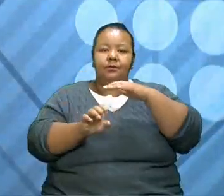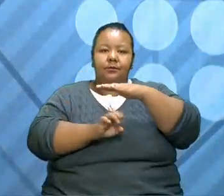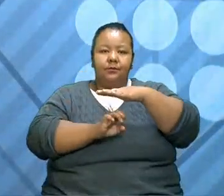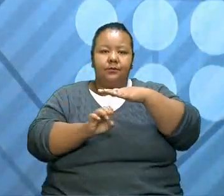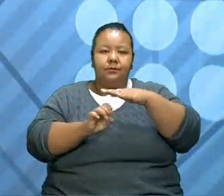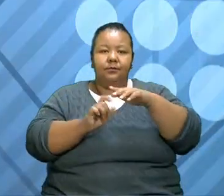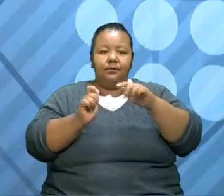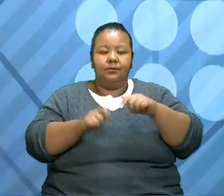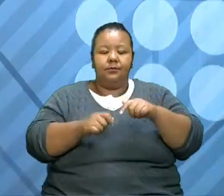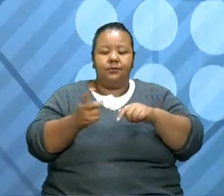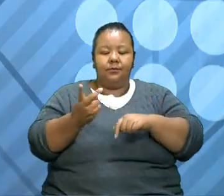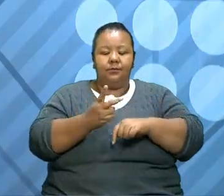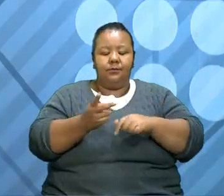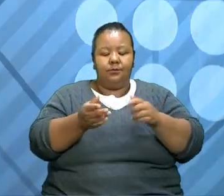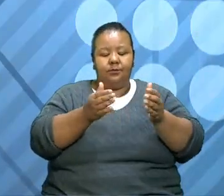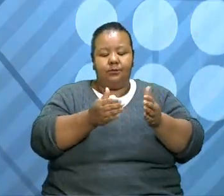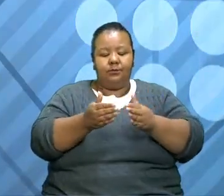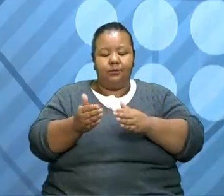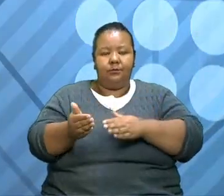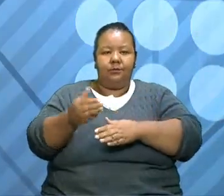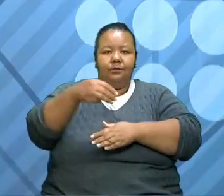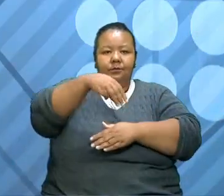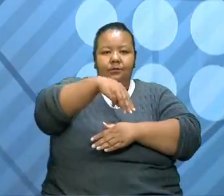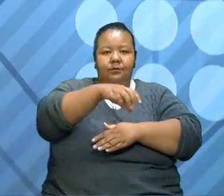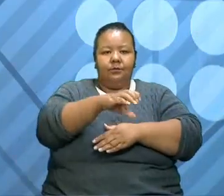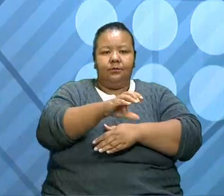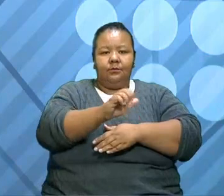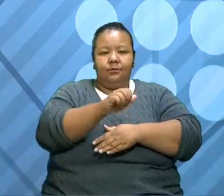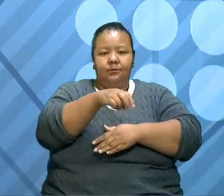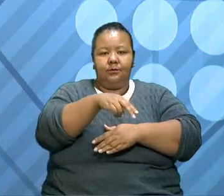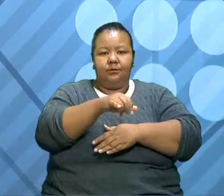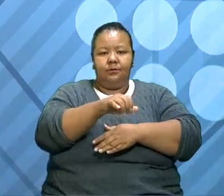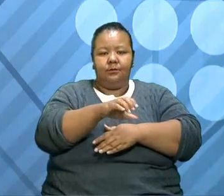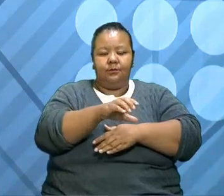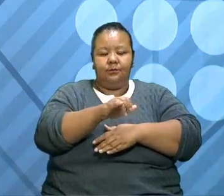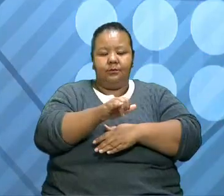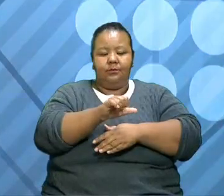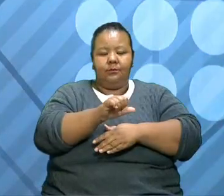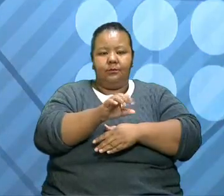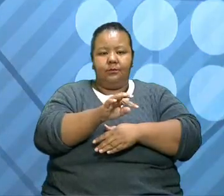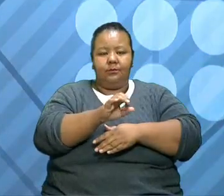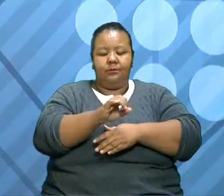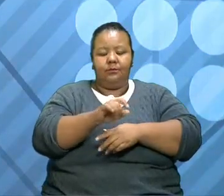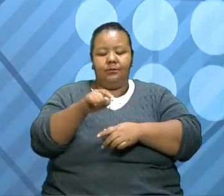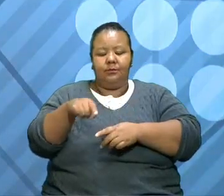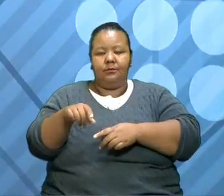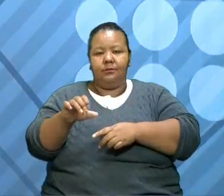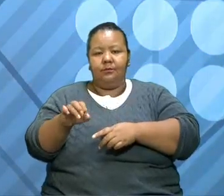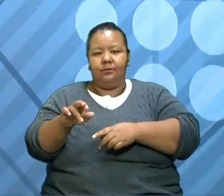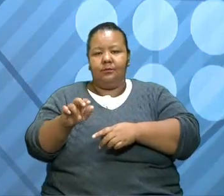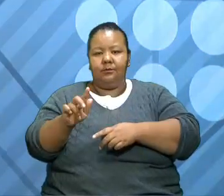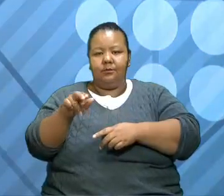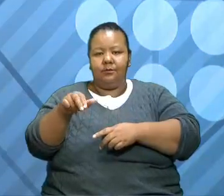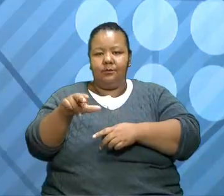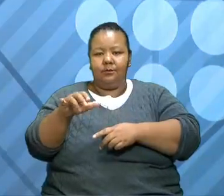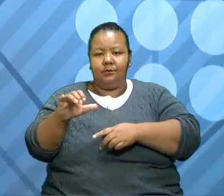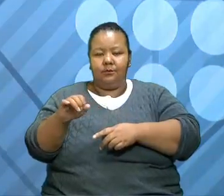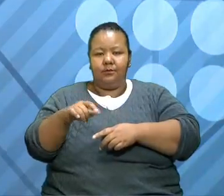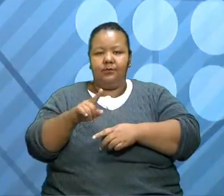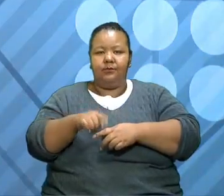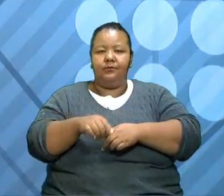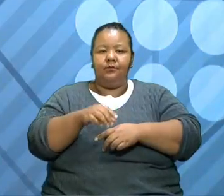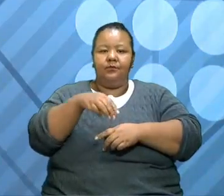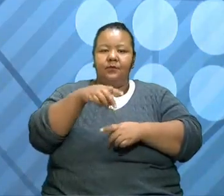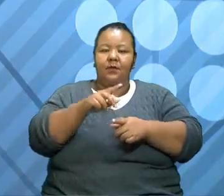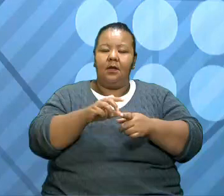ser classificada de duas maneiras, mecanicista e orgânica. A mecanicista, eu tenho um centro aqui de tomada de decisão